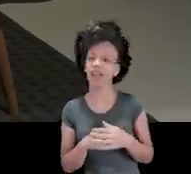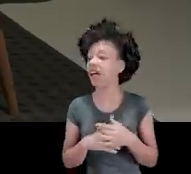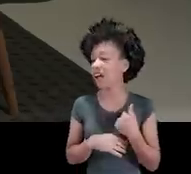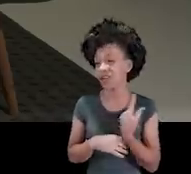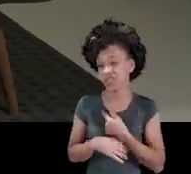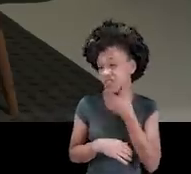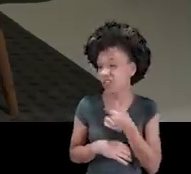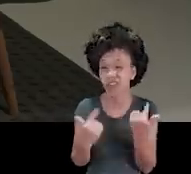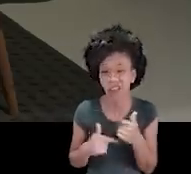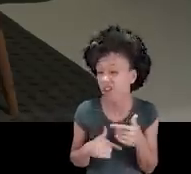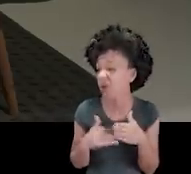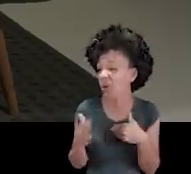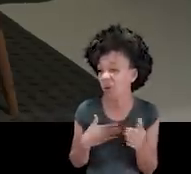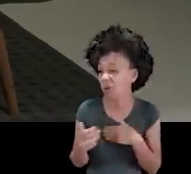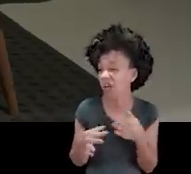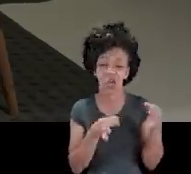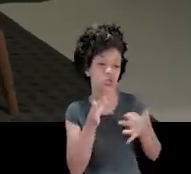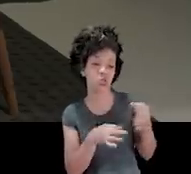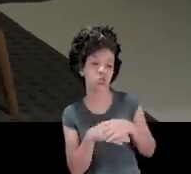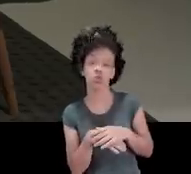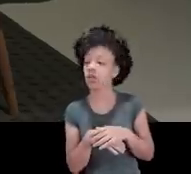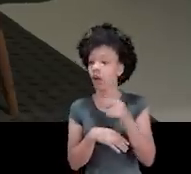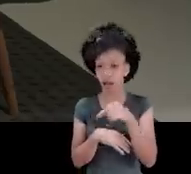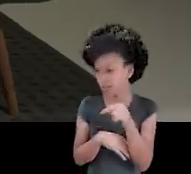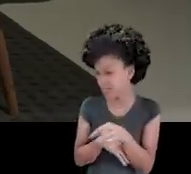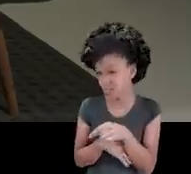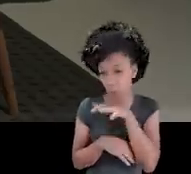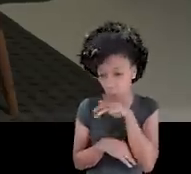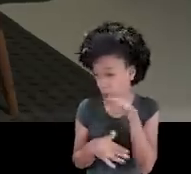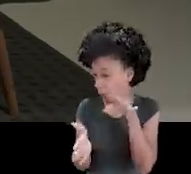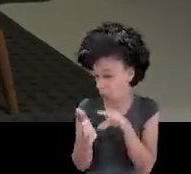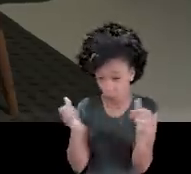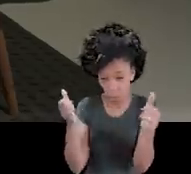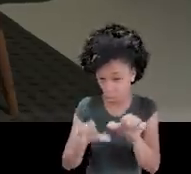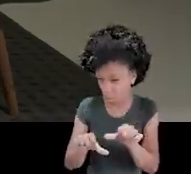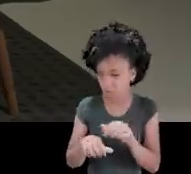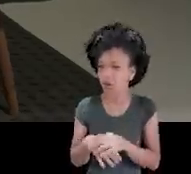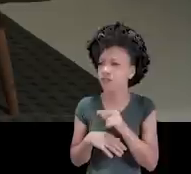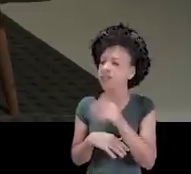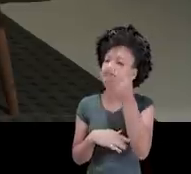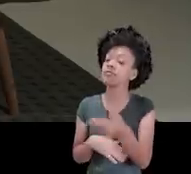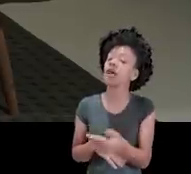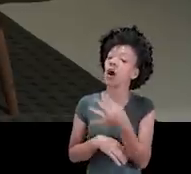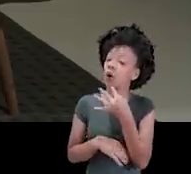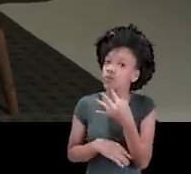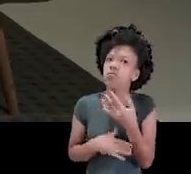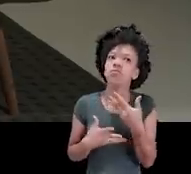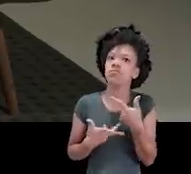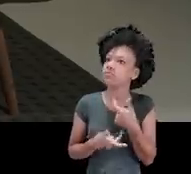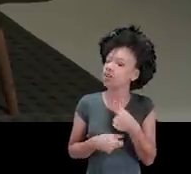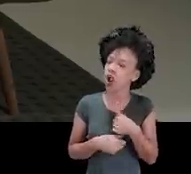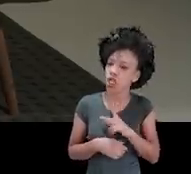qualquer razão. Bosta. A gente julga. Sem você aqui, isso daqui estaria um inferno. Você está aqui, eu estou um pouco com licença. Eu trouxe